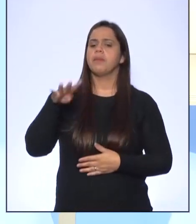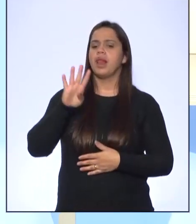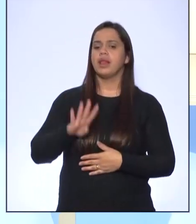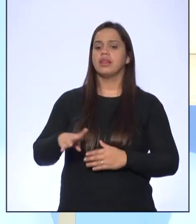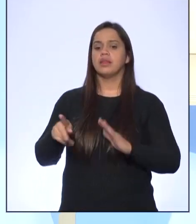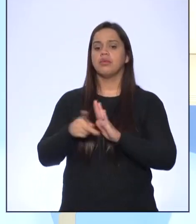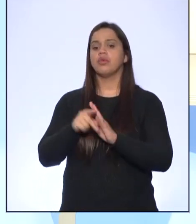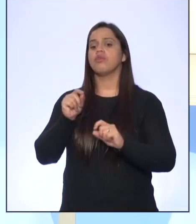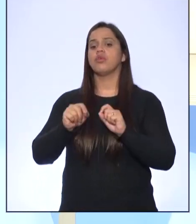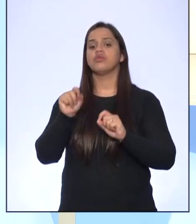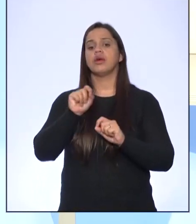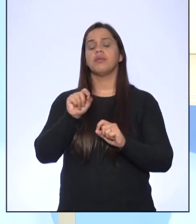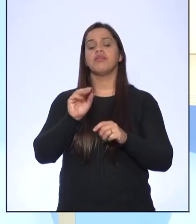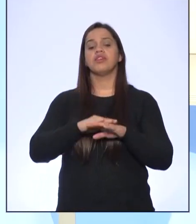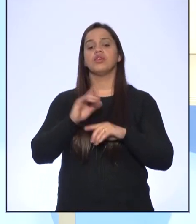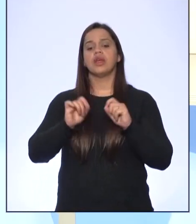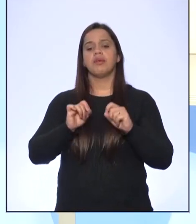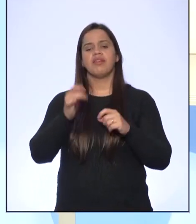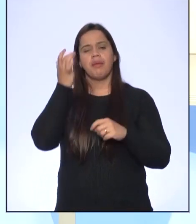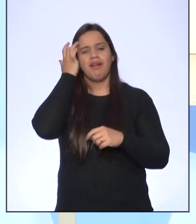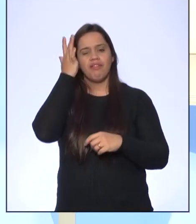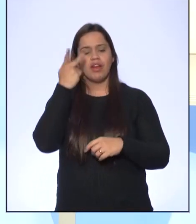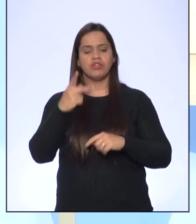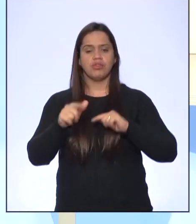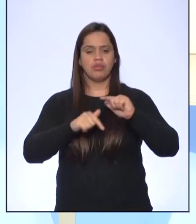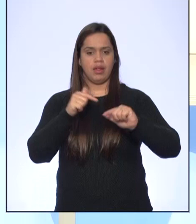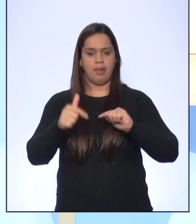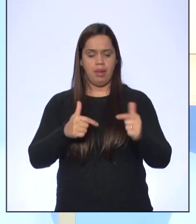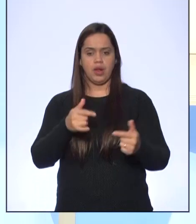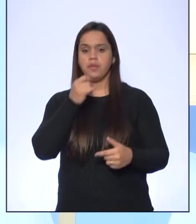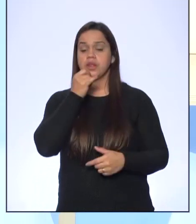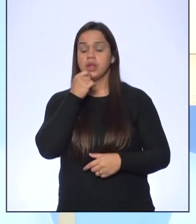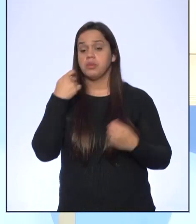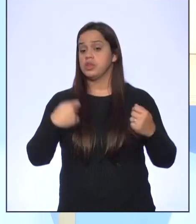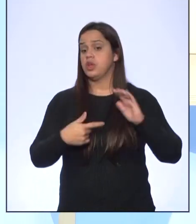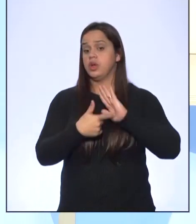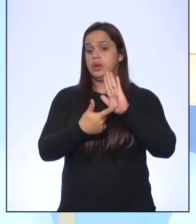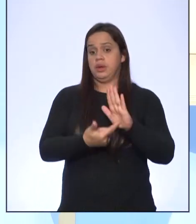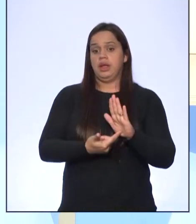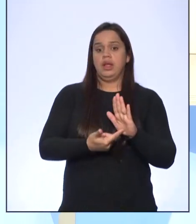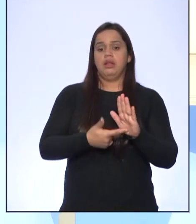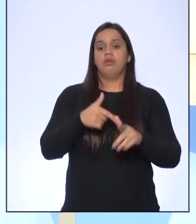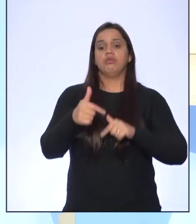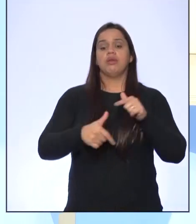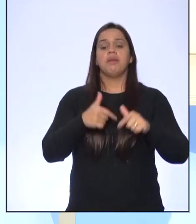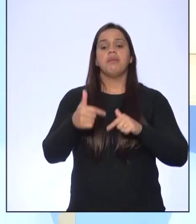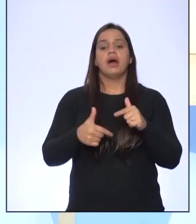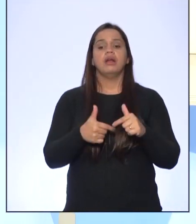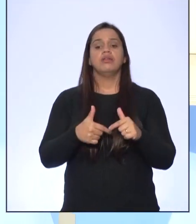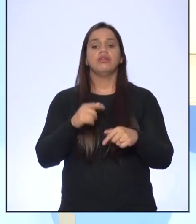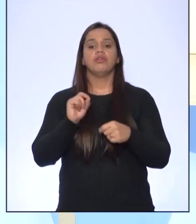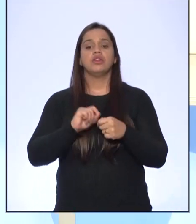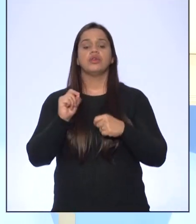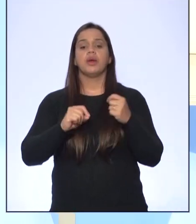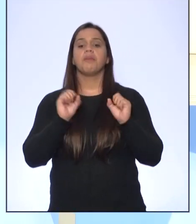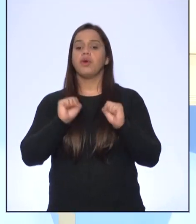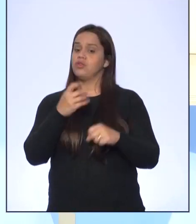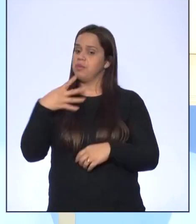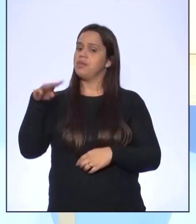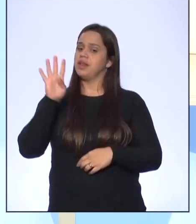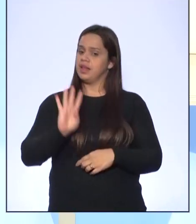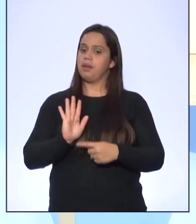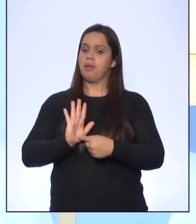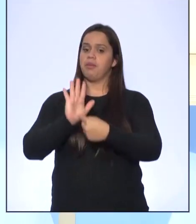eletrônica? Para facilitar o seu trabalho. Eu preciso, por exemplo, fazer uma apresentação, um trabalho, então eu posso fazer essa planilha